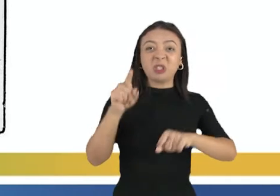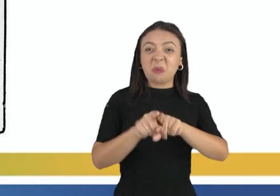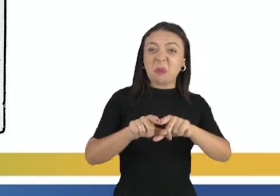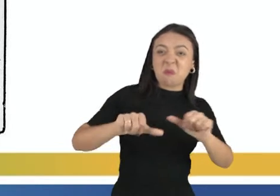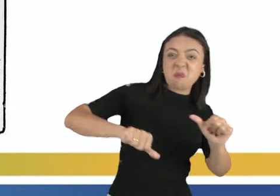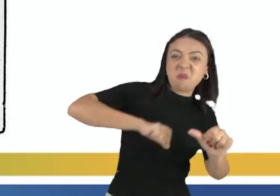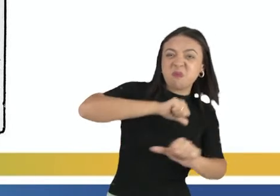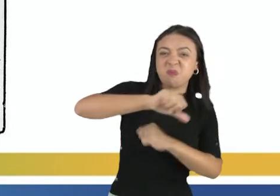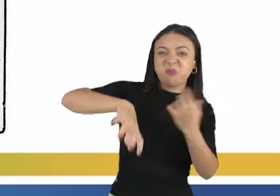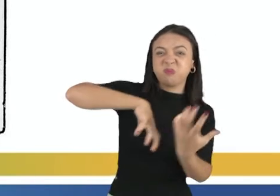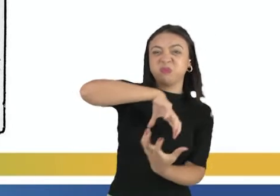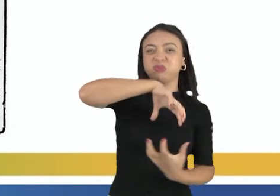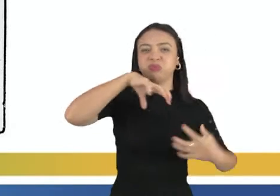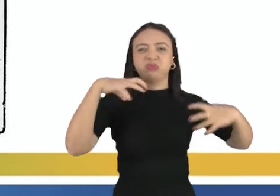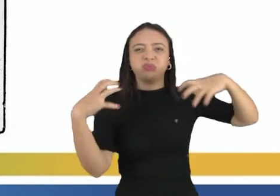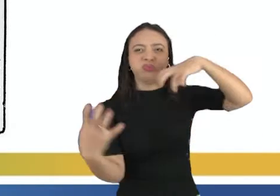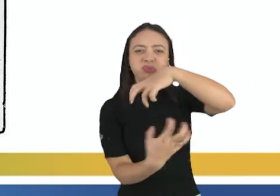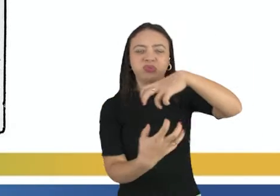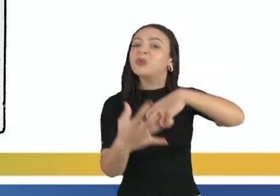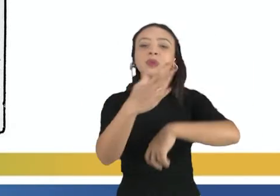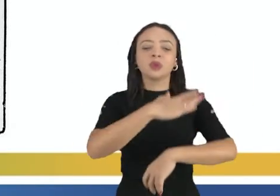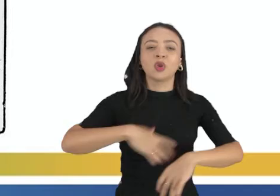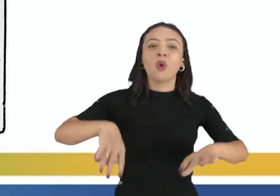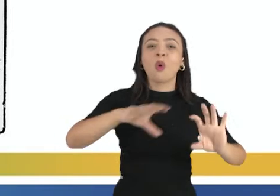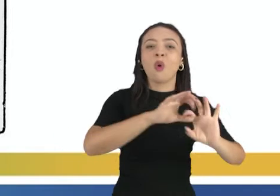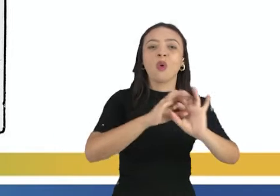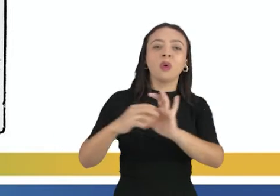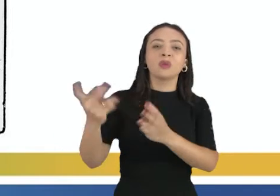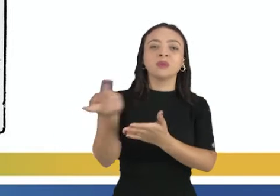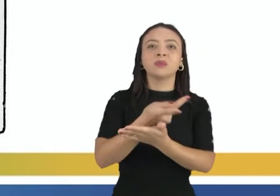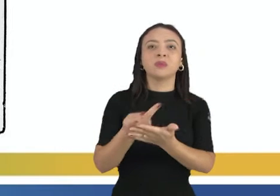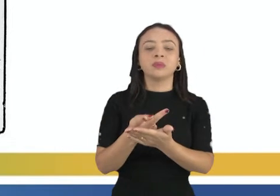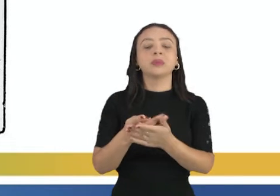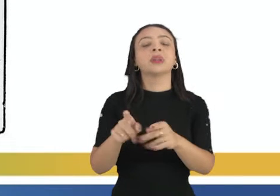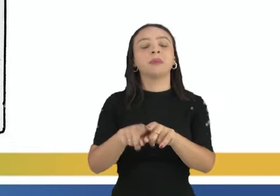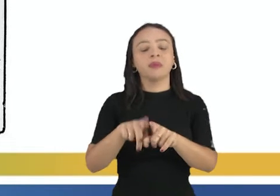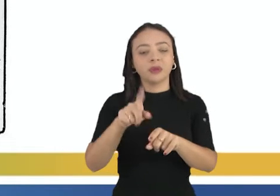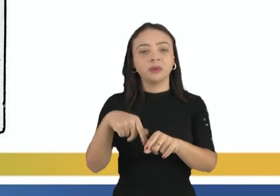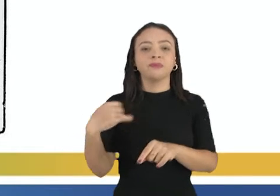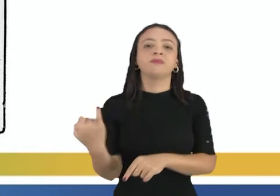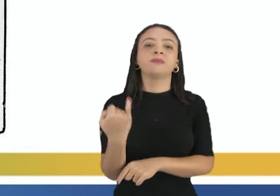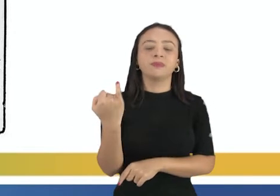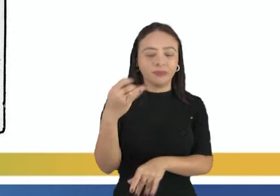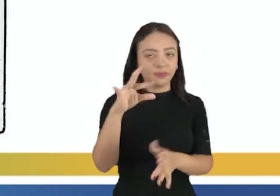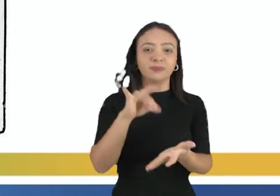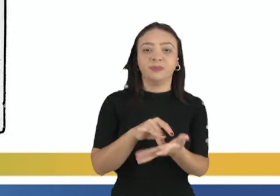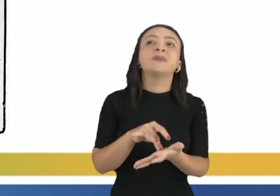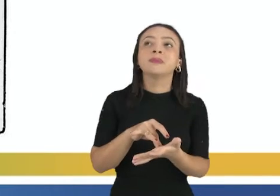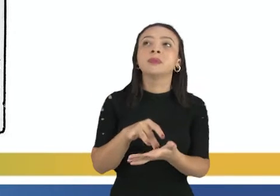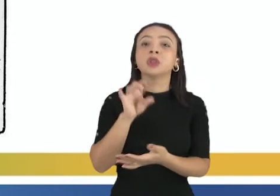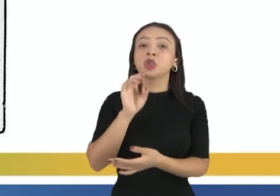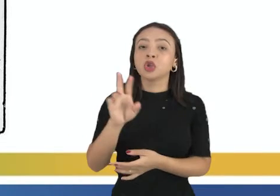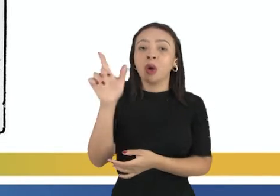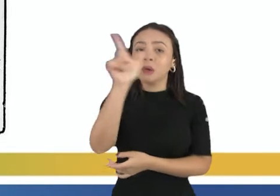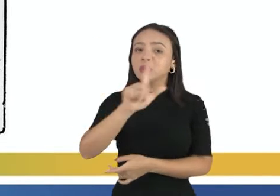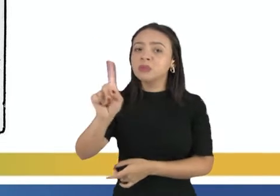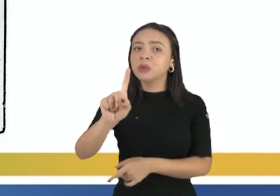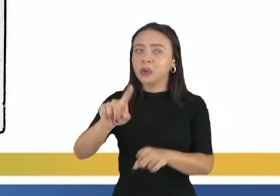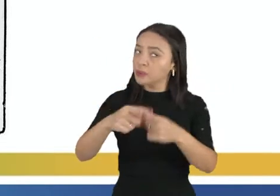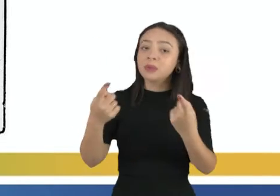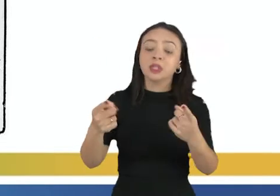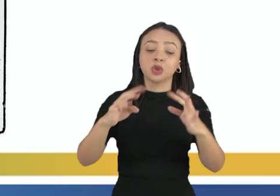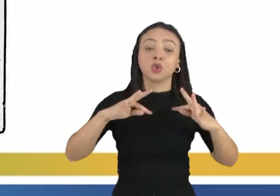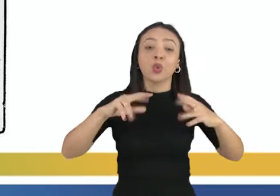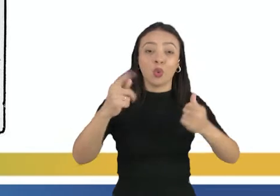a revolução da arte. Importantíssima, não só para a literatura, mas como a